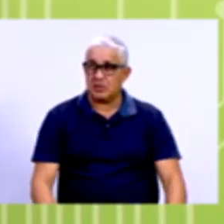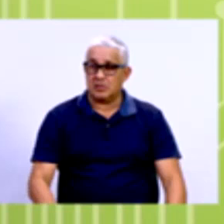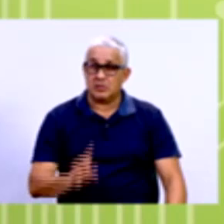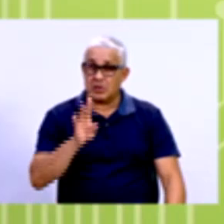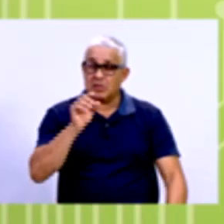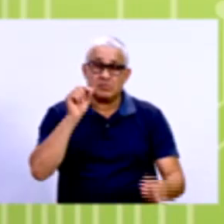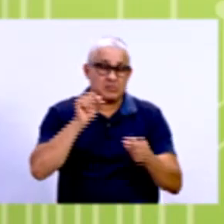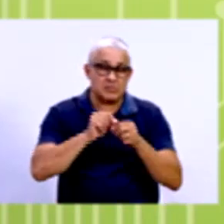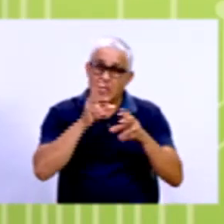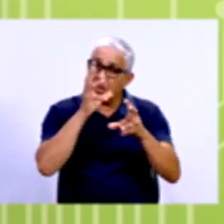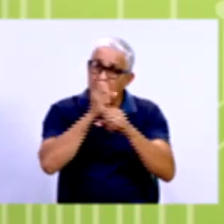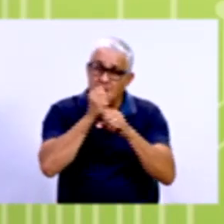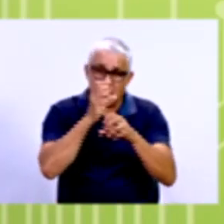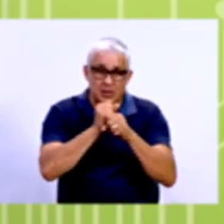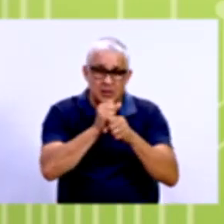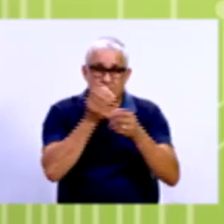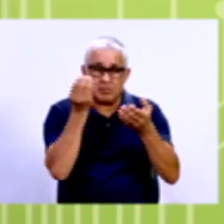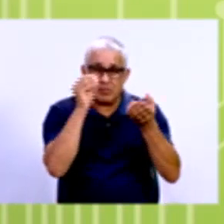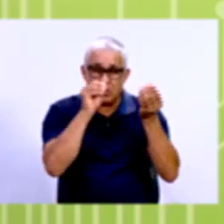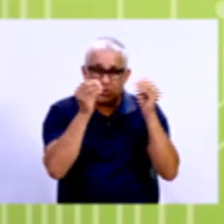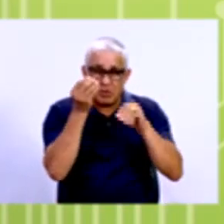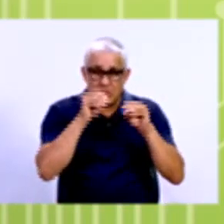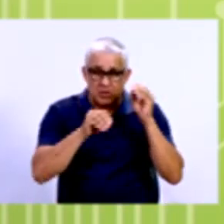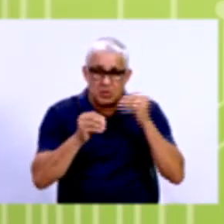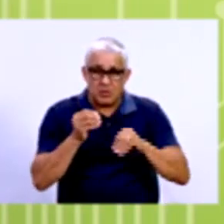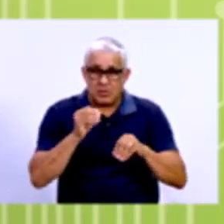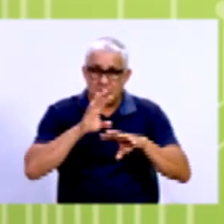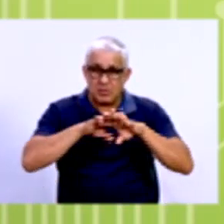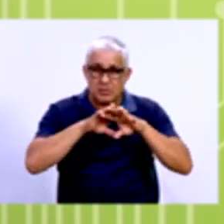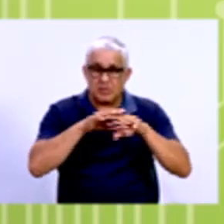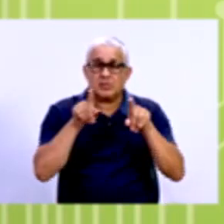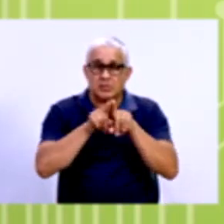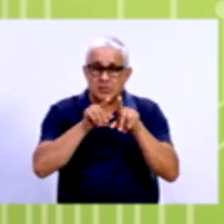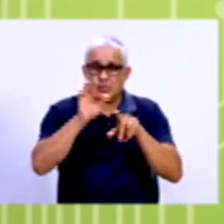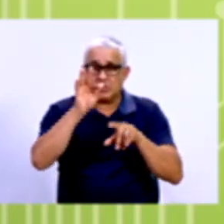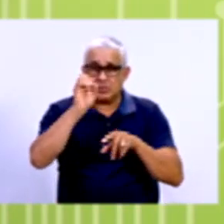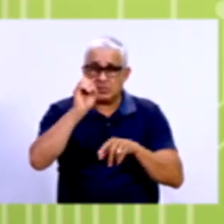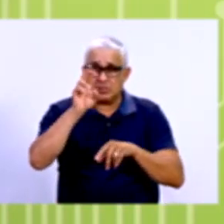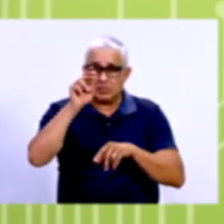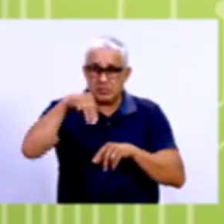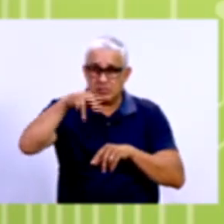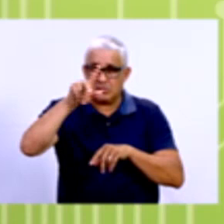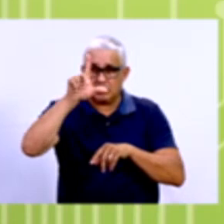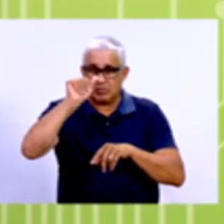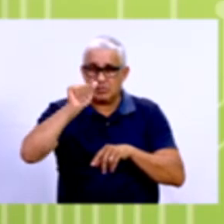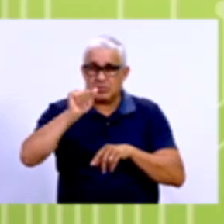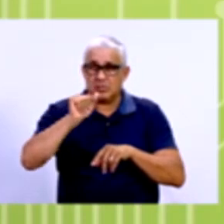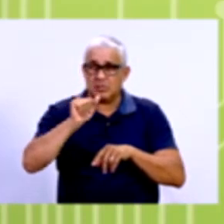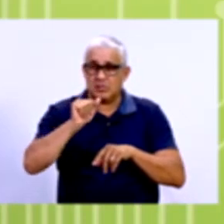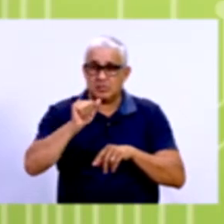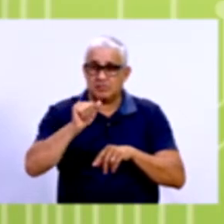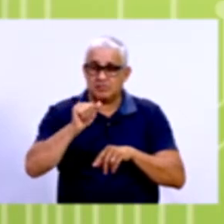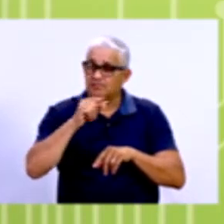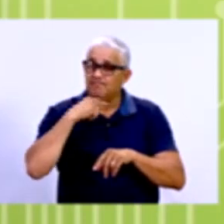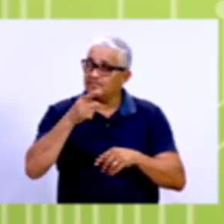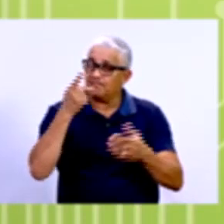gente fazendo o cálculo e preenchendo a tabela e seguir a fórmula. Se a gente seguir a fórmula lá, não tem